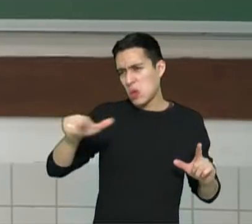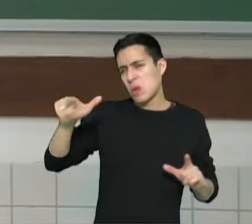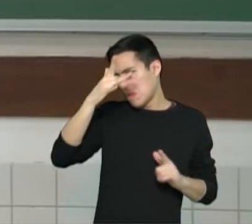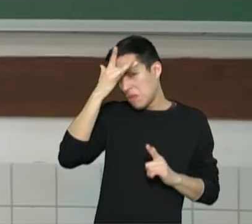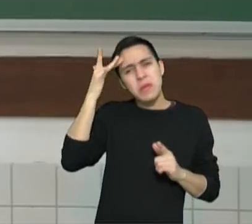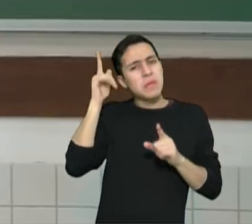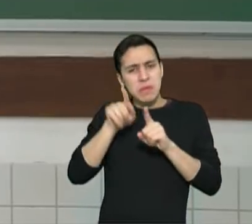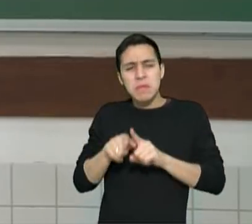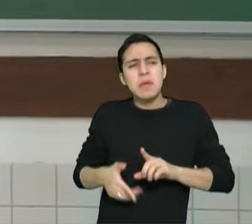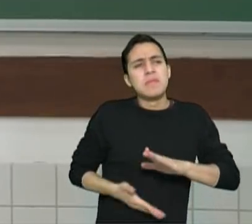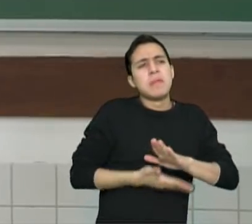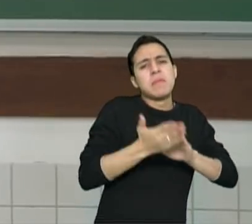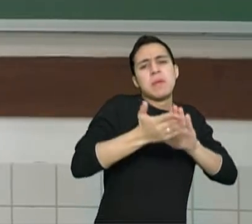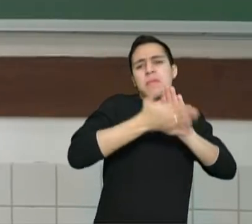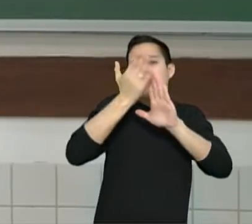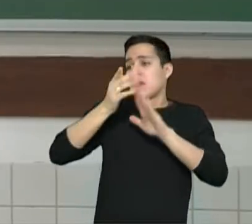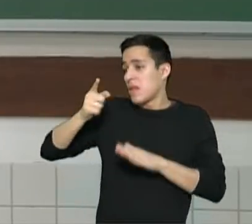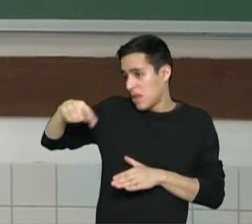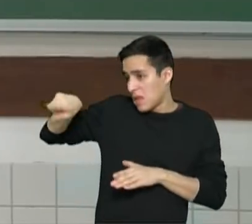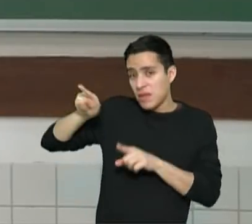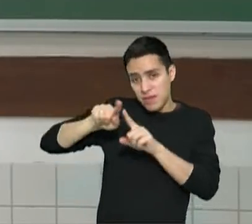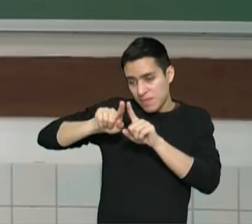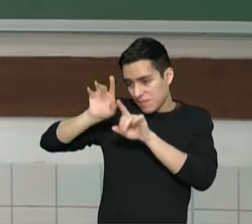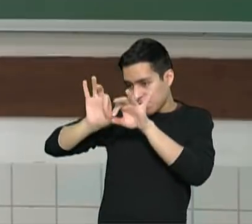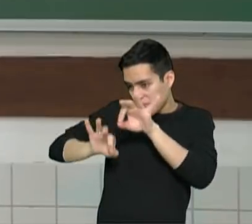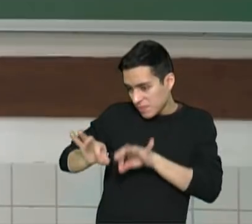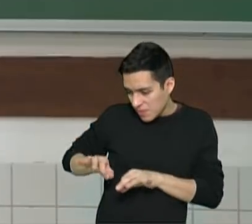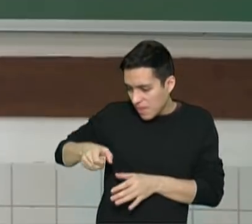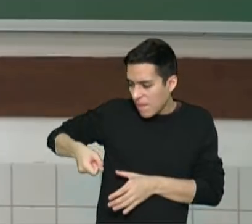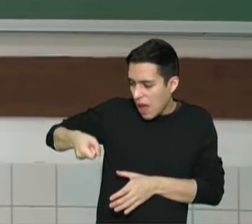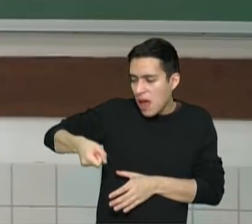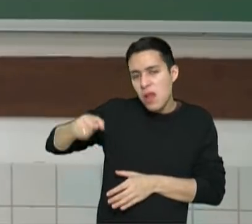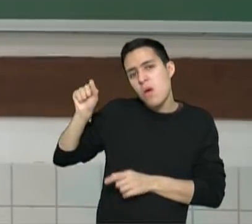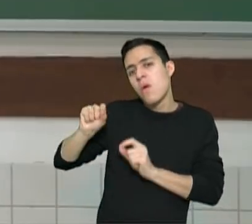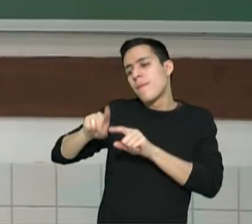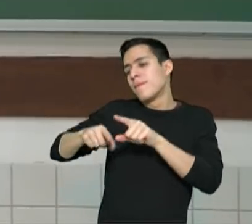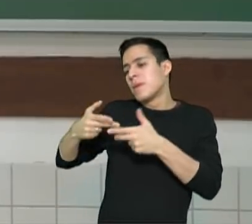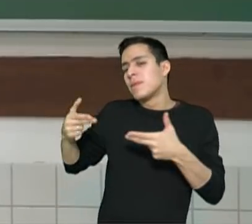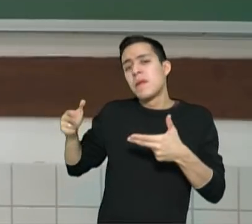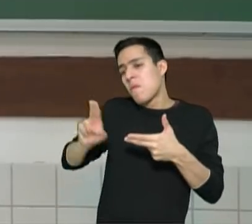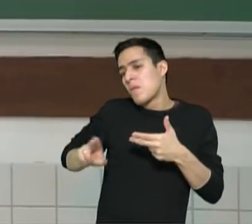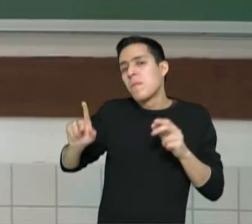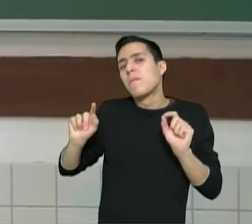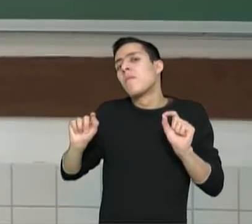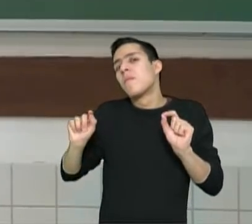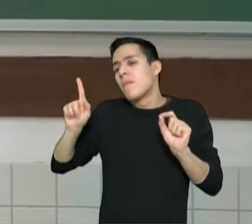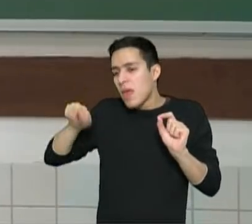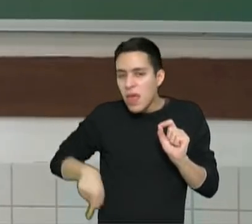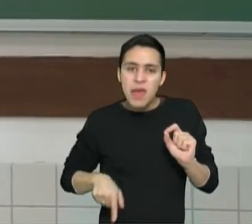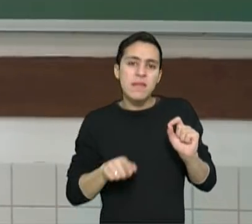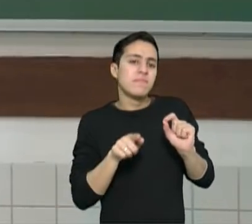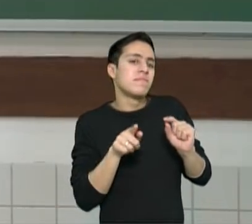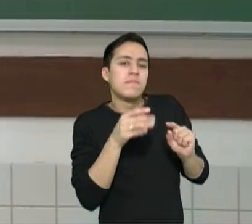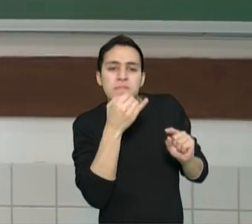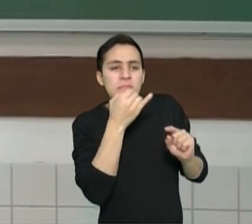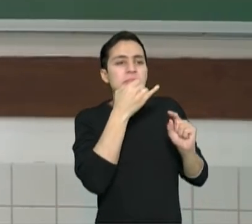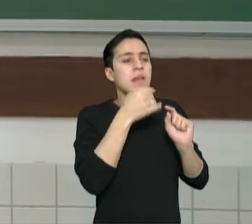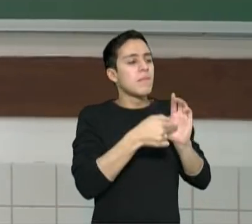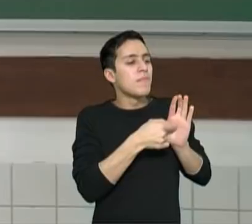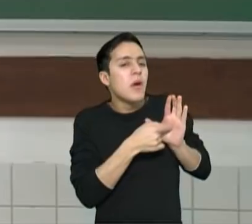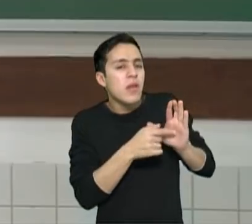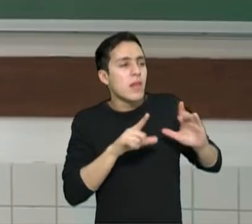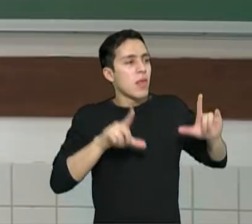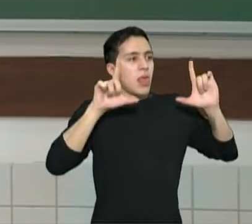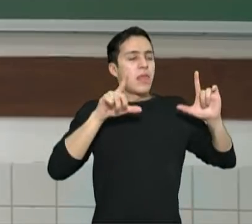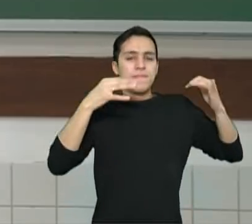viajantes também, e eles preparavam, né, a sua mala com os materiais que eles fossem utilizar para fazer os seus, né, retratos.